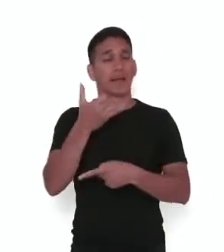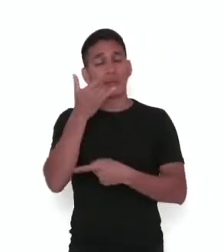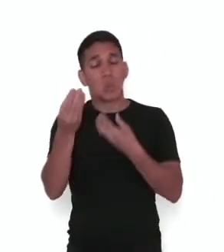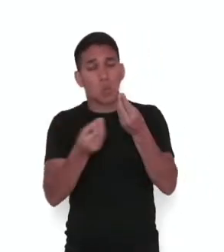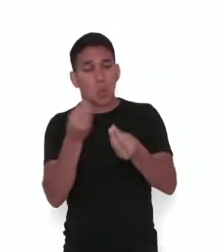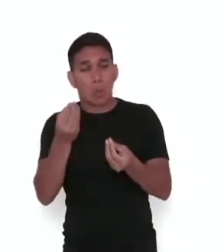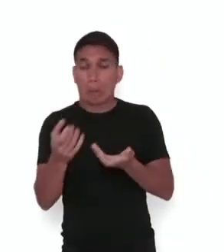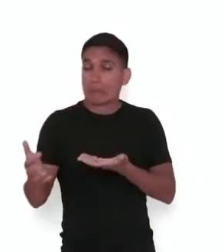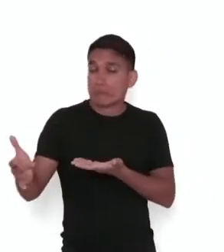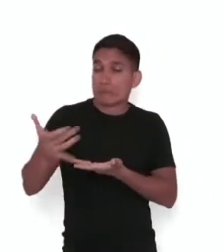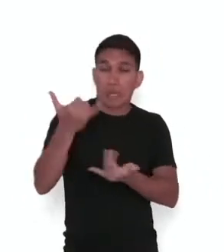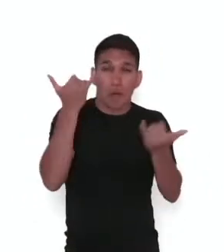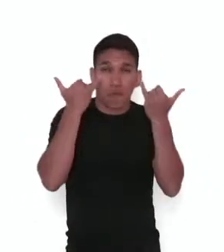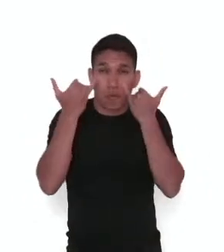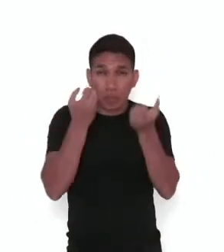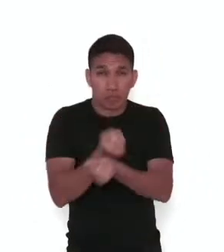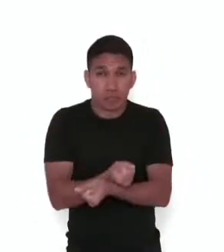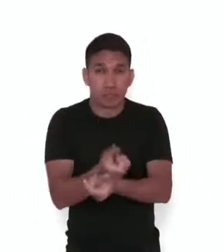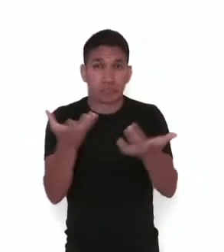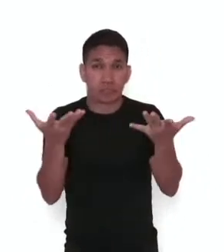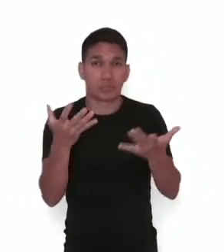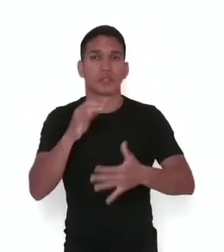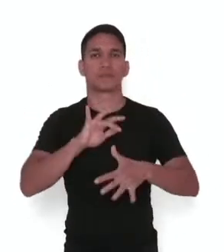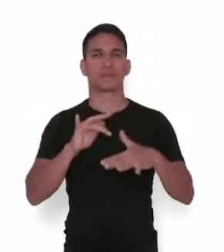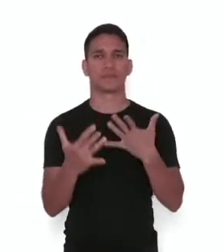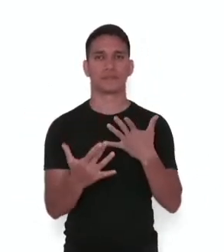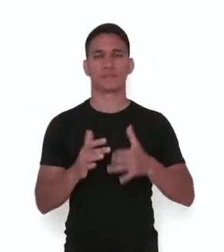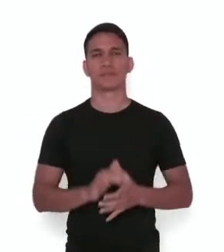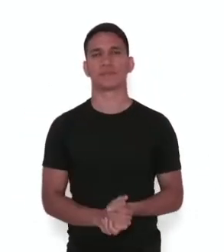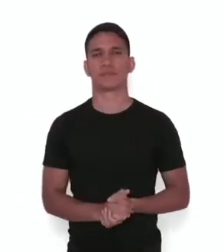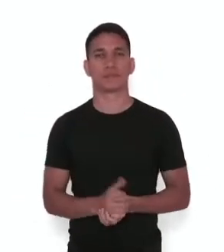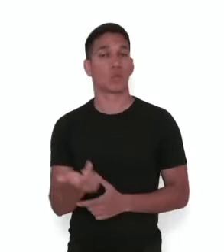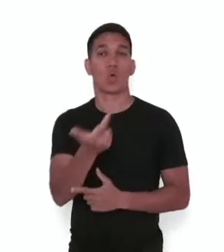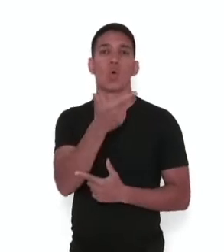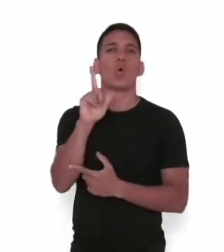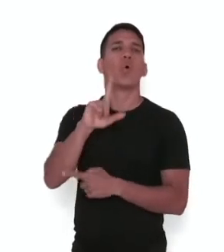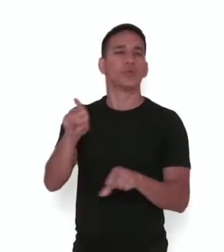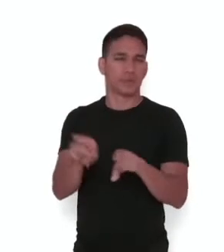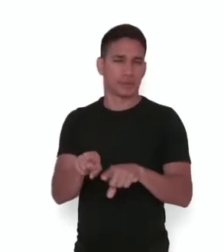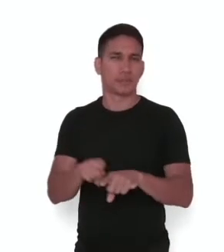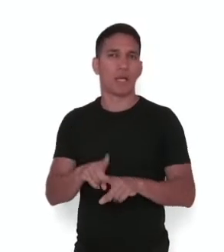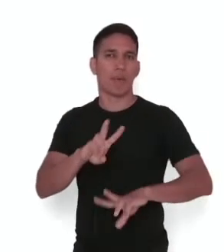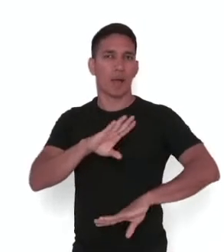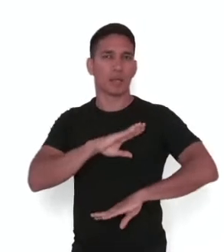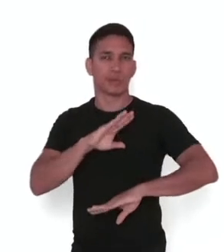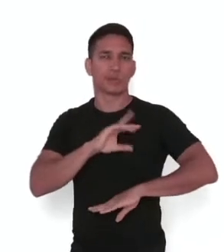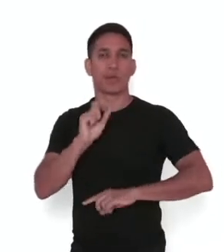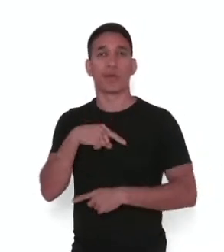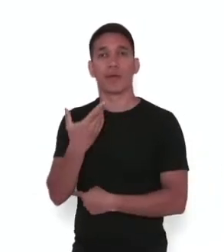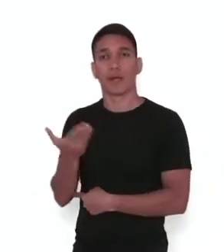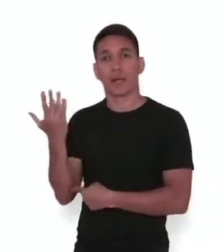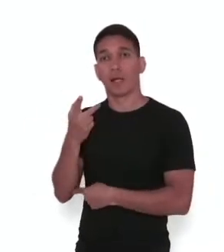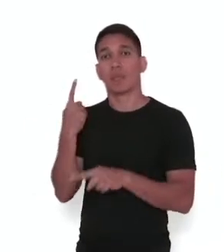informações pulverizadas na rede. A outra questão é o quê? A